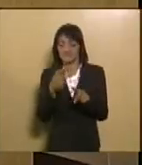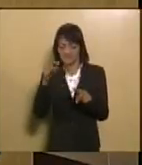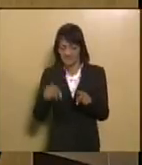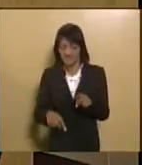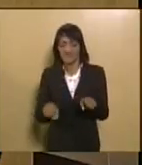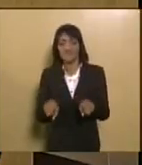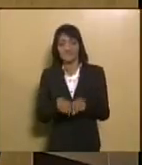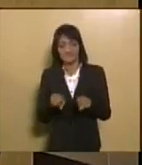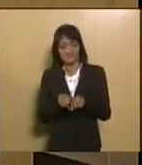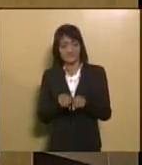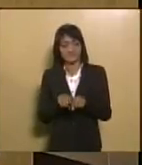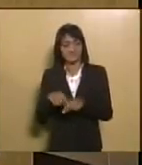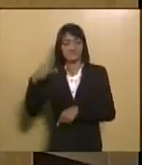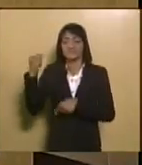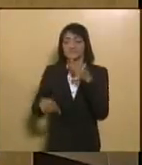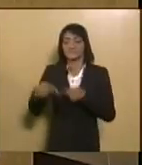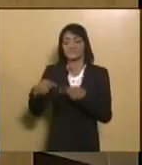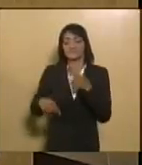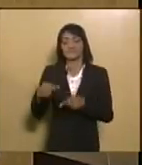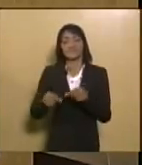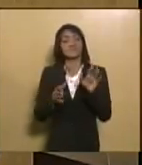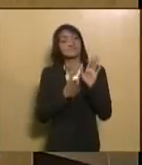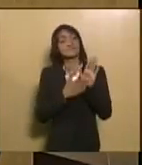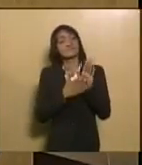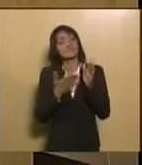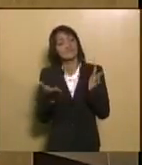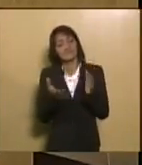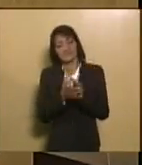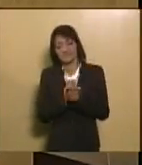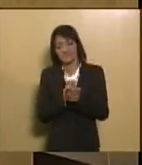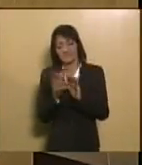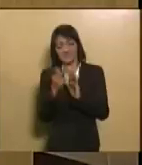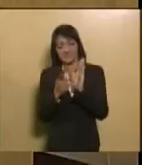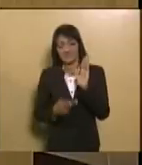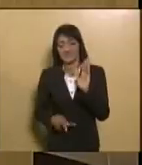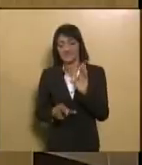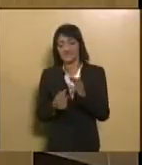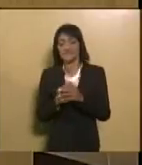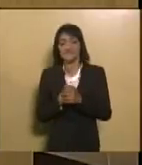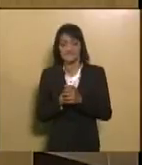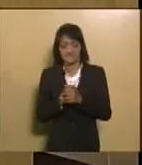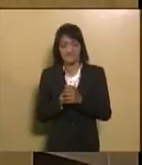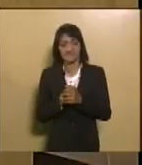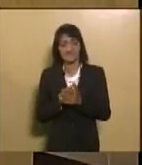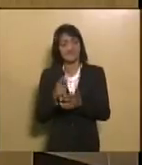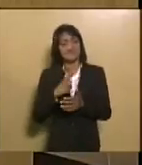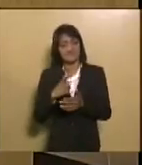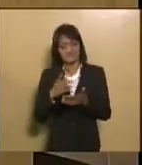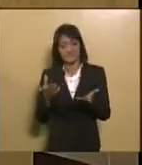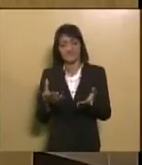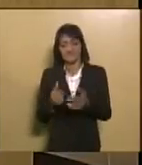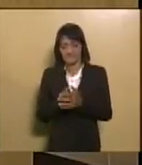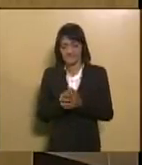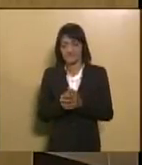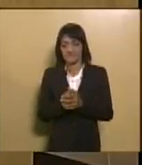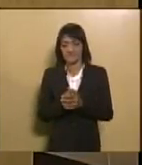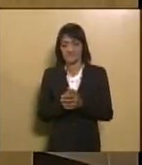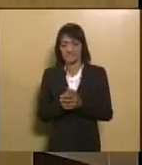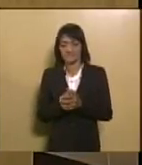casa, nos debates, nas proposições e nos projetos que haveremos, inevitavelmente, que